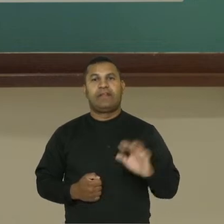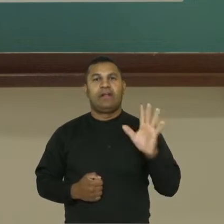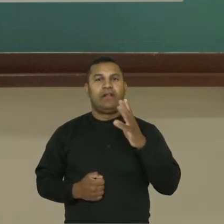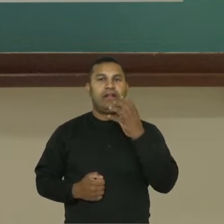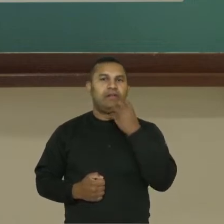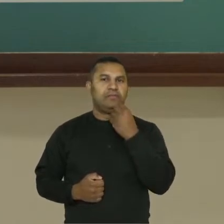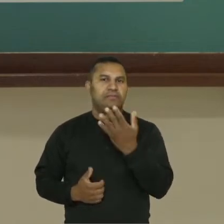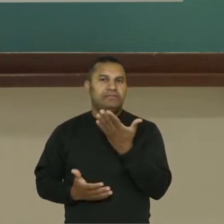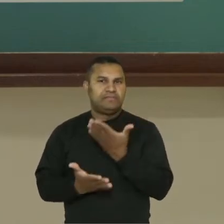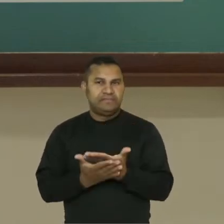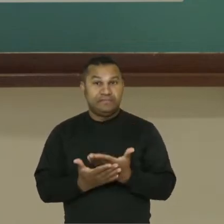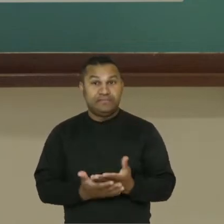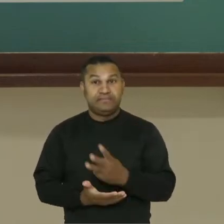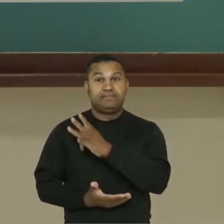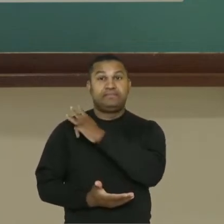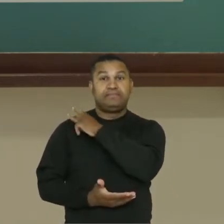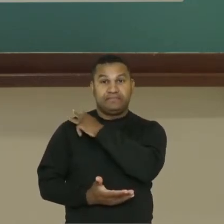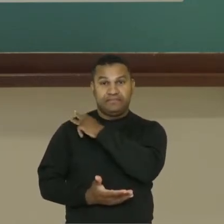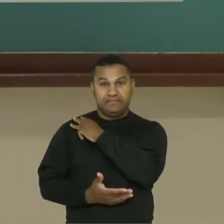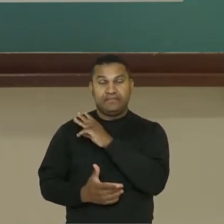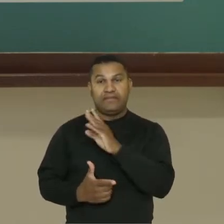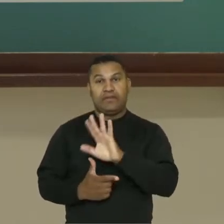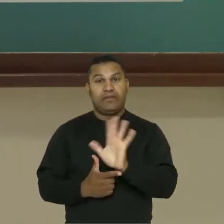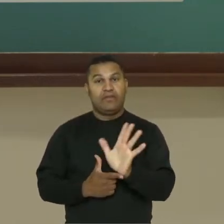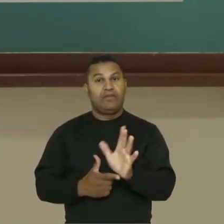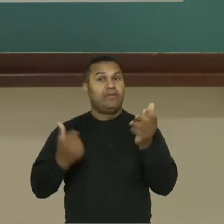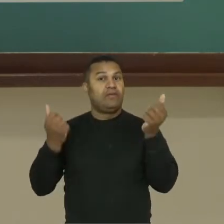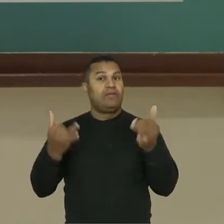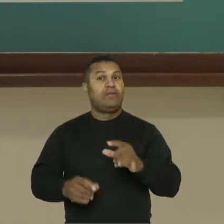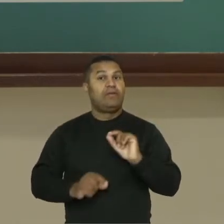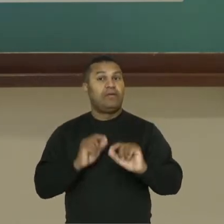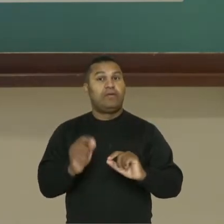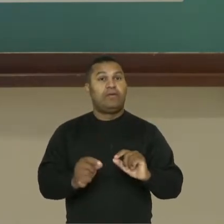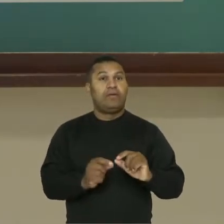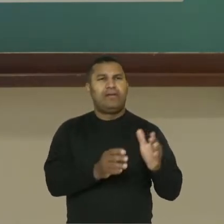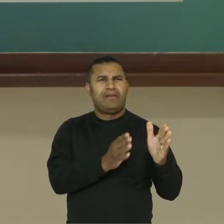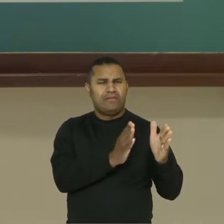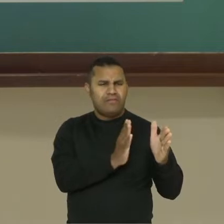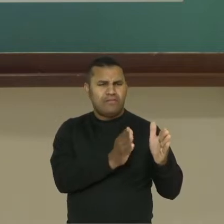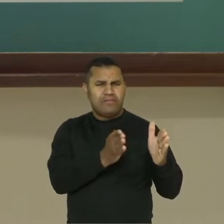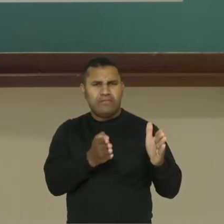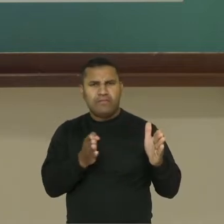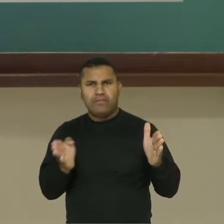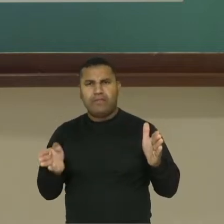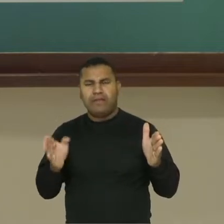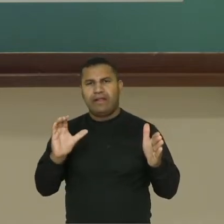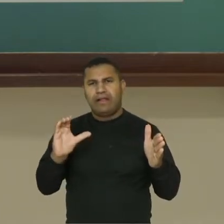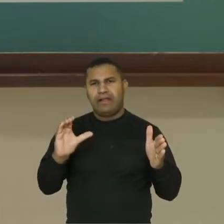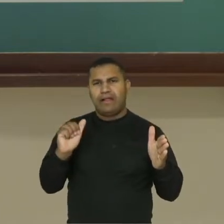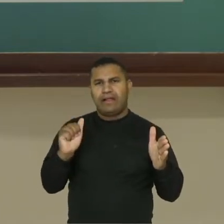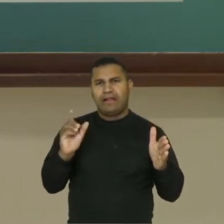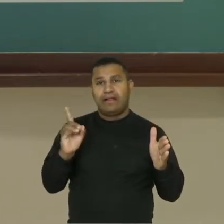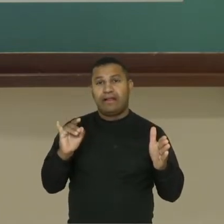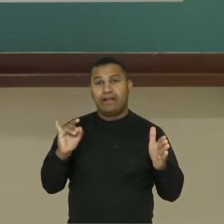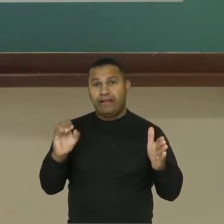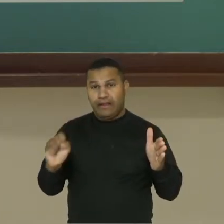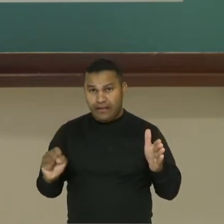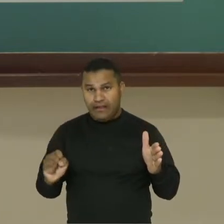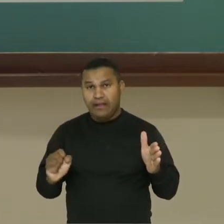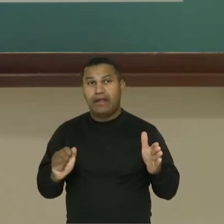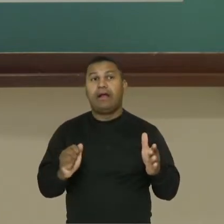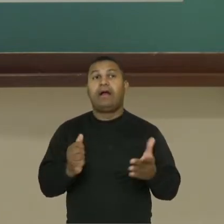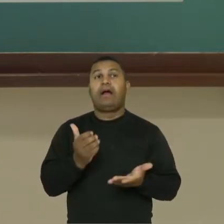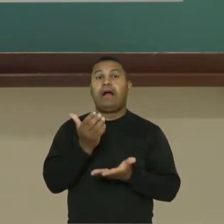Olá, estudantes da terceira série. Nesse vídeo vamos falar sobre cadeias e teias alimentares. O que seria basicamente uma